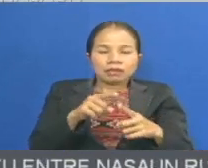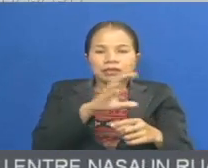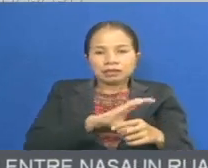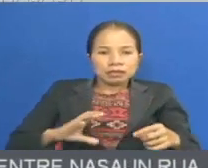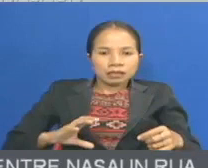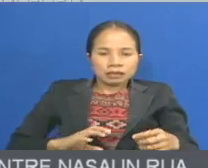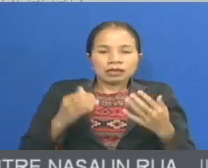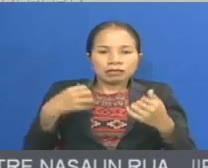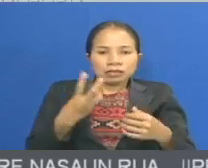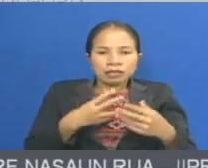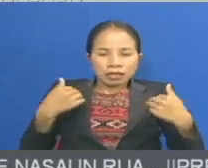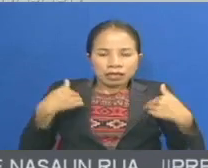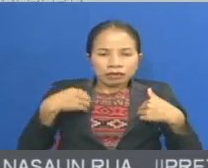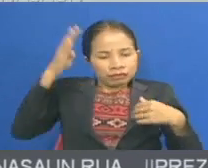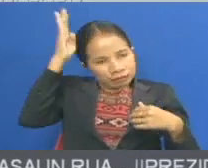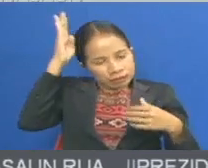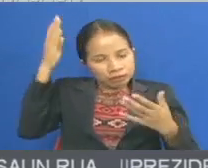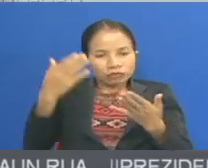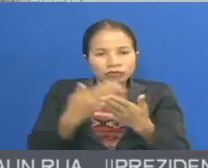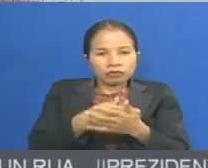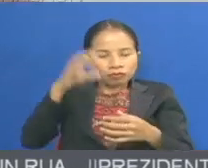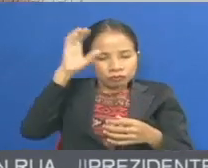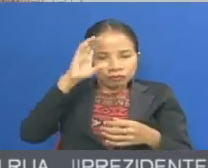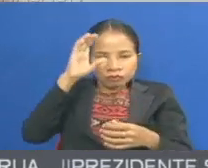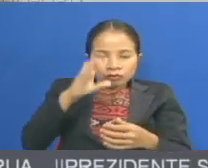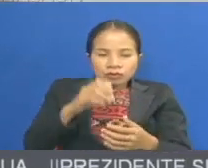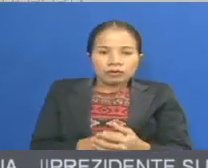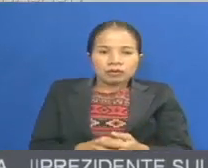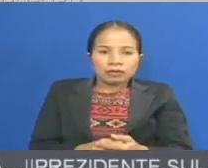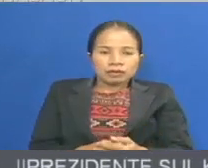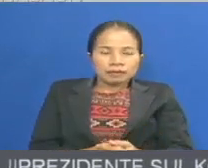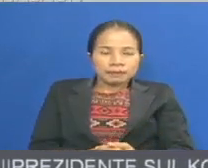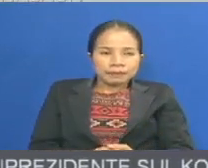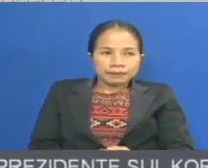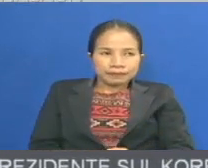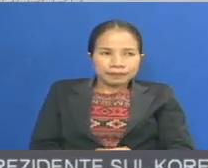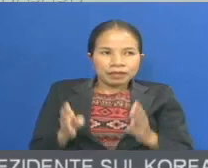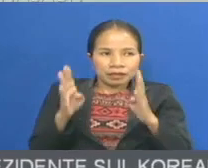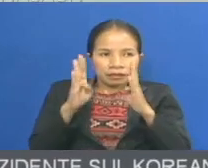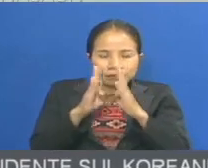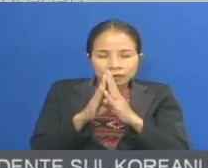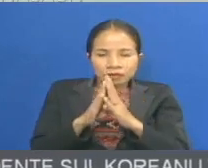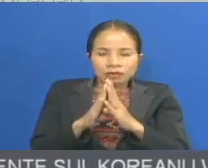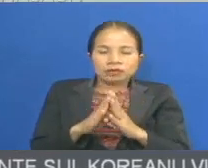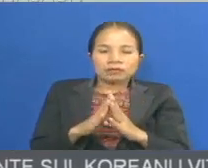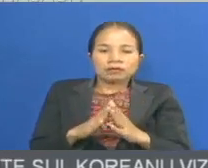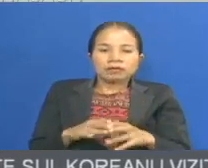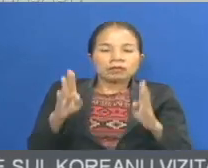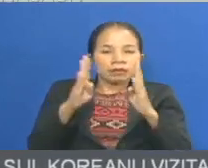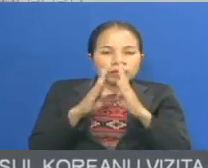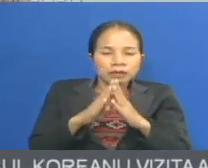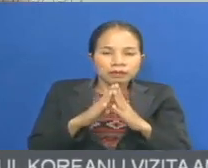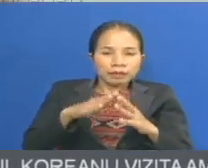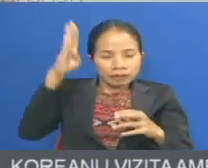fu, ita boca tu além de oração, reza para bispo, mas bem,